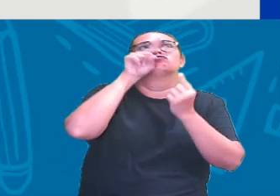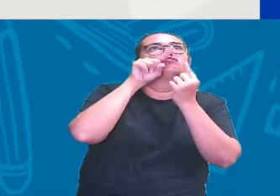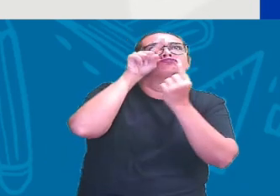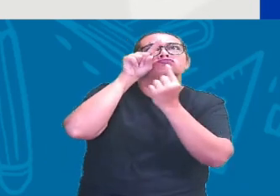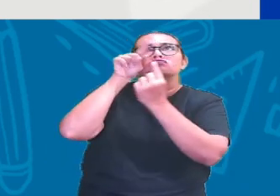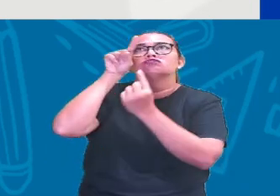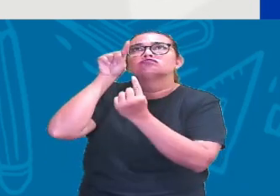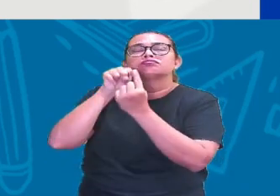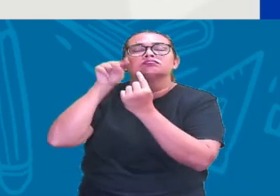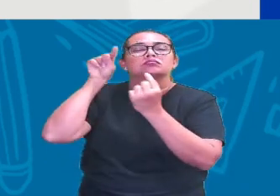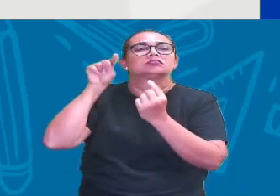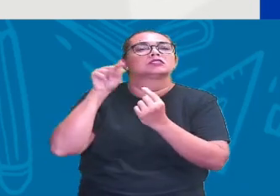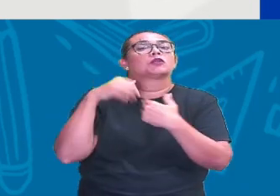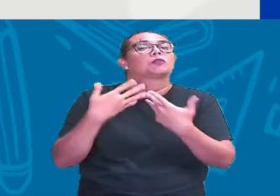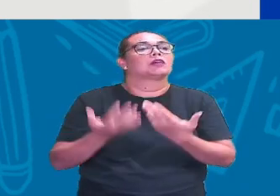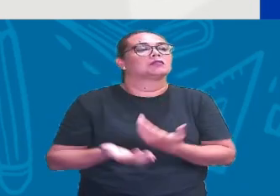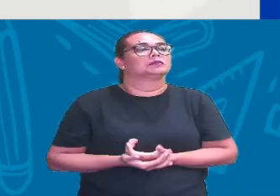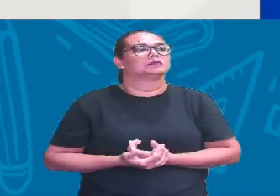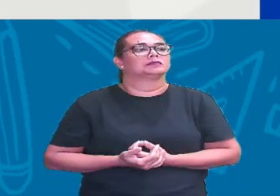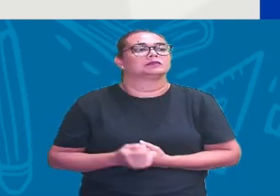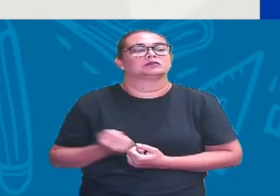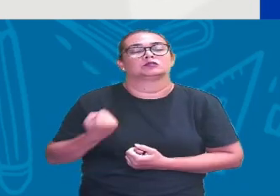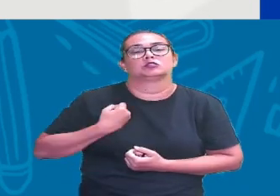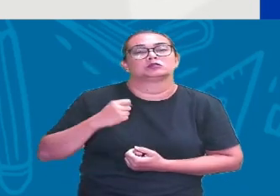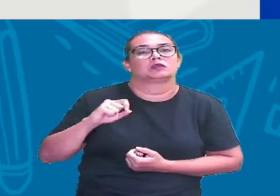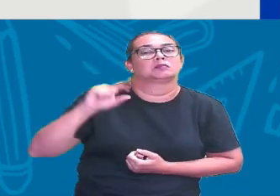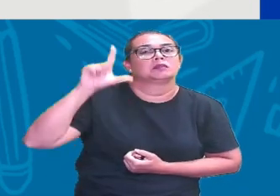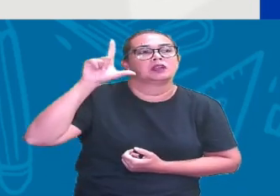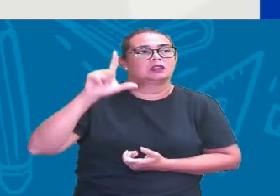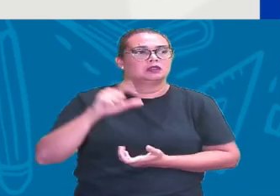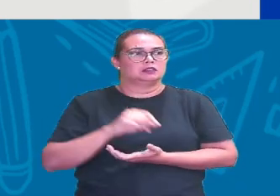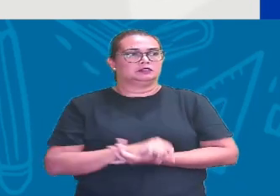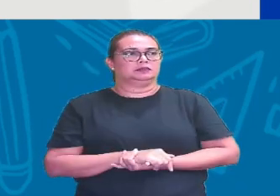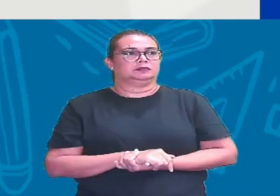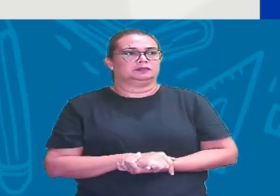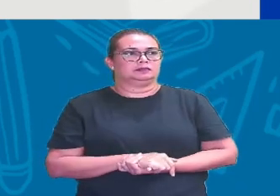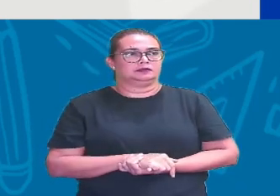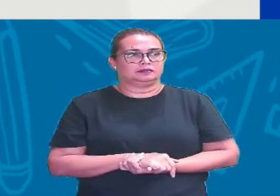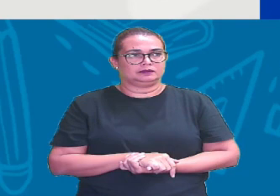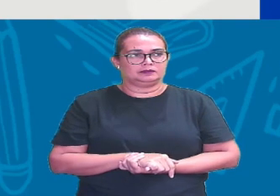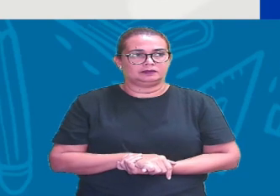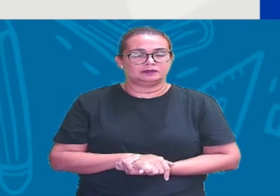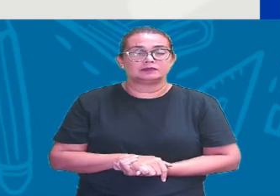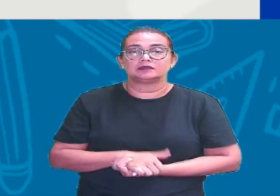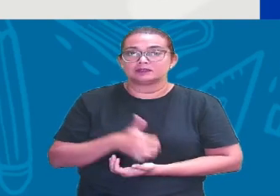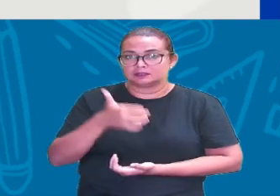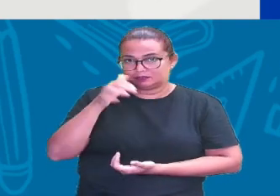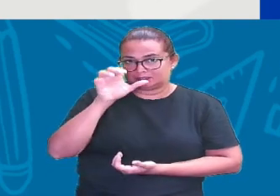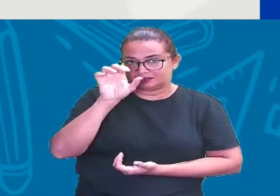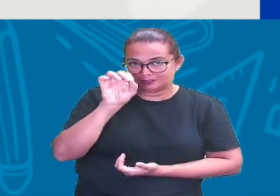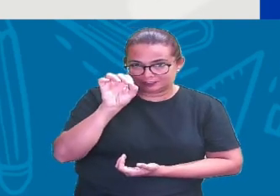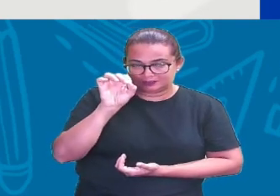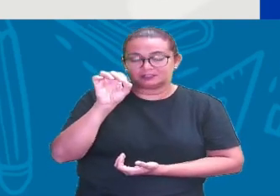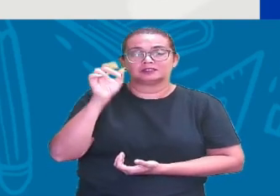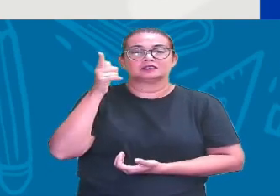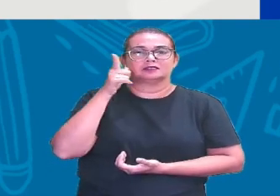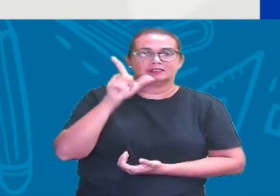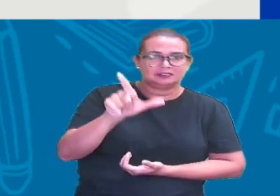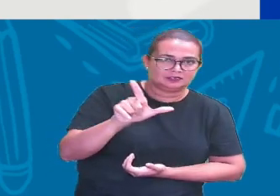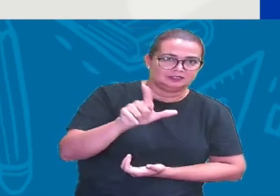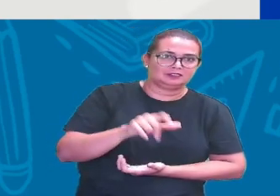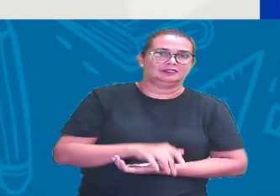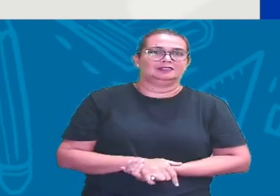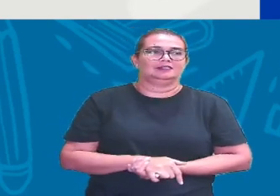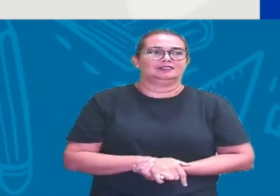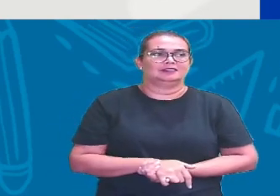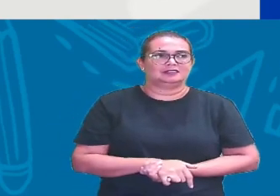listinha. Hein? Qual é o maior divisor? Quem falou 10